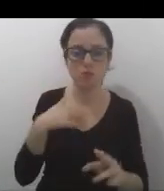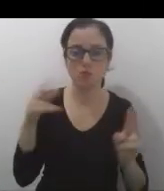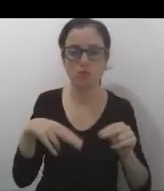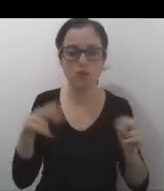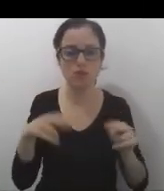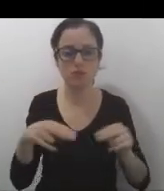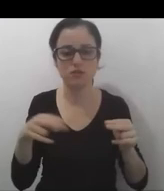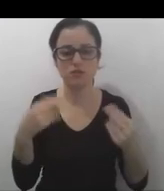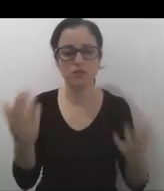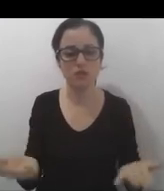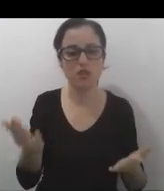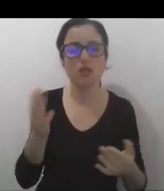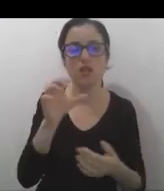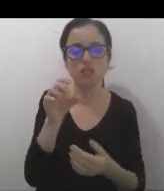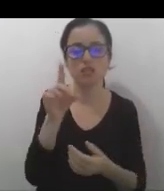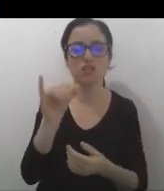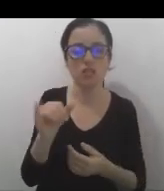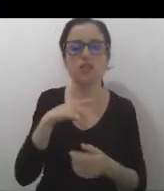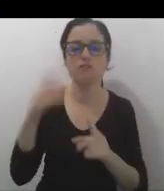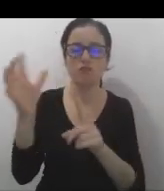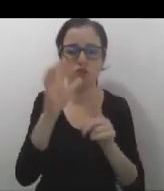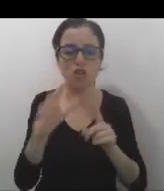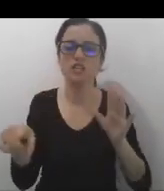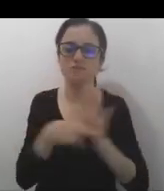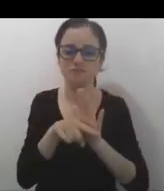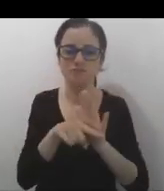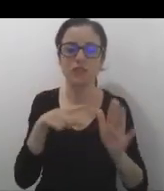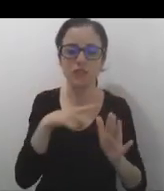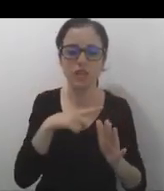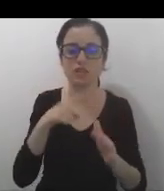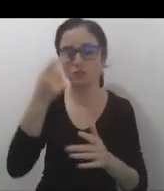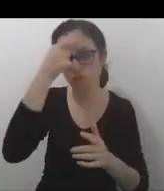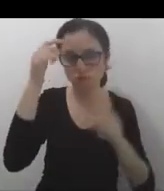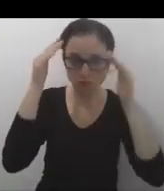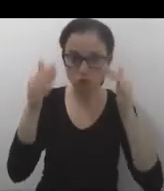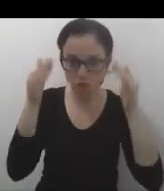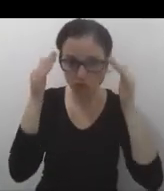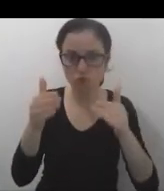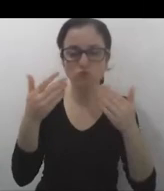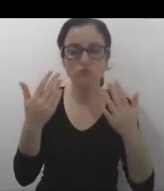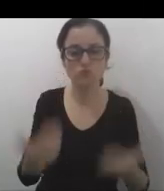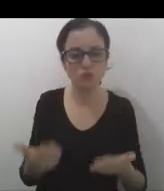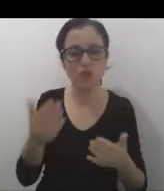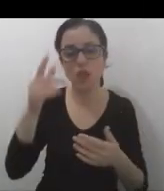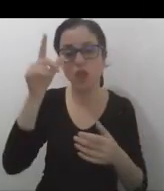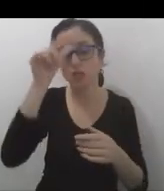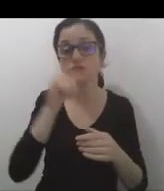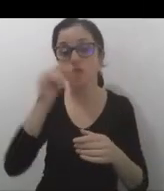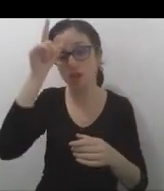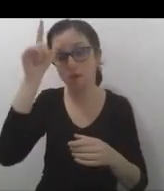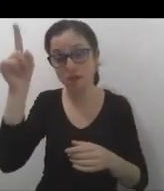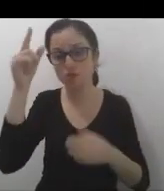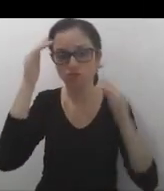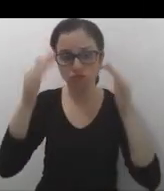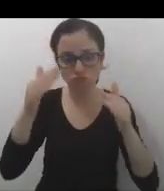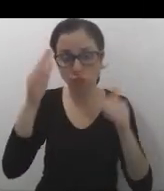os alemães são racionalistas, os brasileiros não são, são emotivos e tal e tal. Eu nunca estudei nada, nunca pesquisei Alemanha. Eu